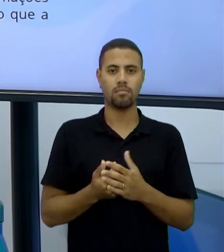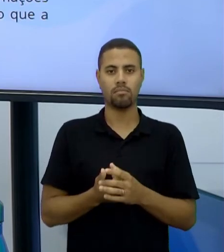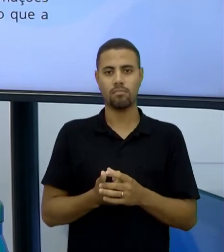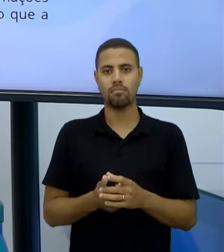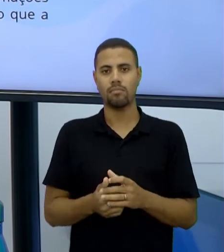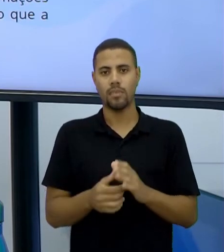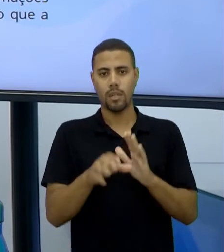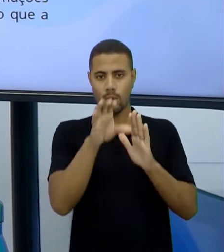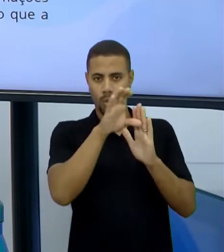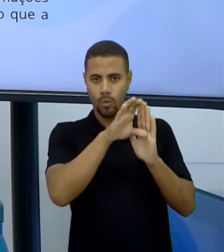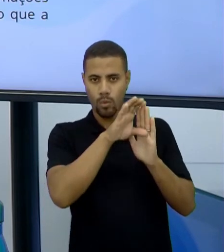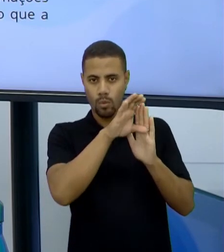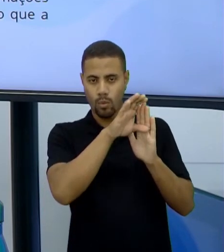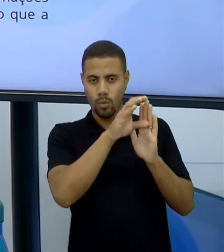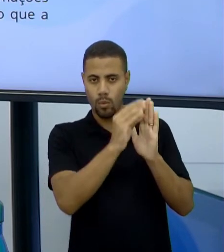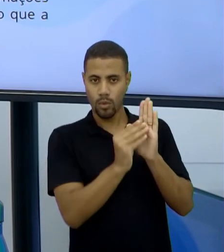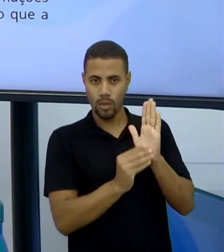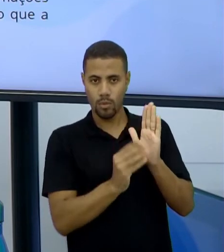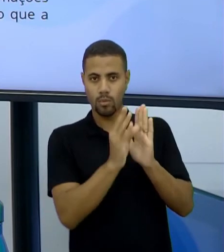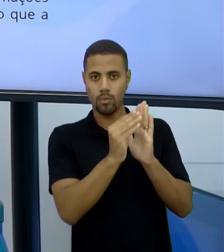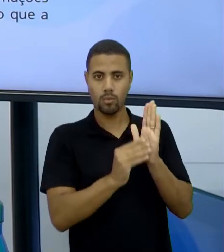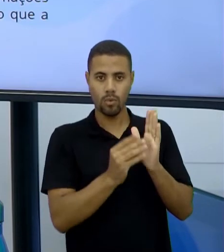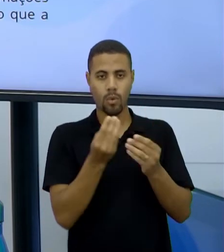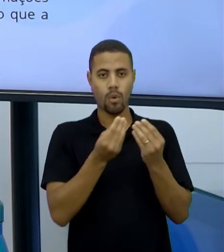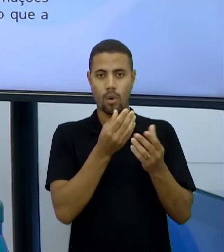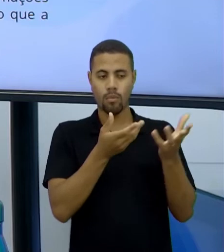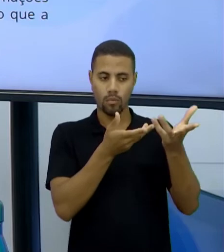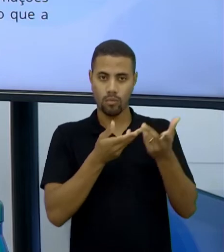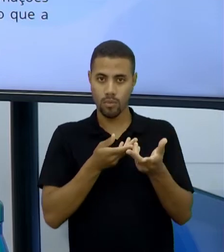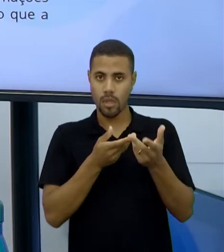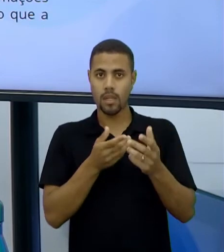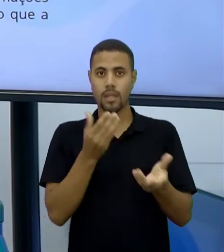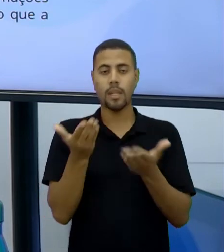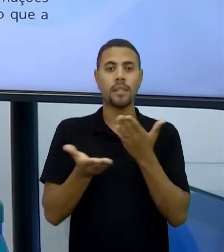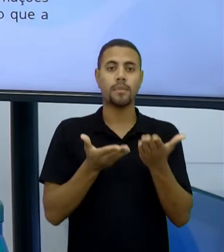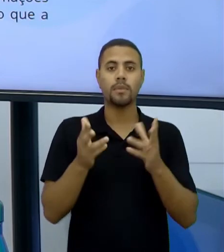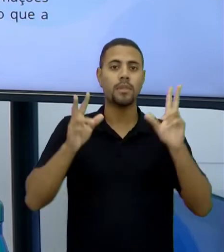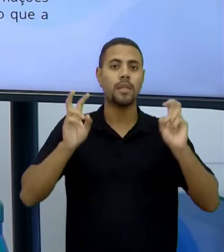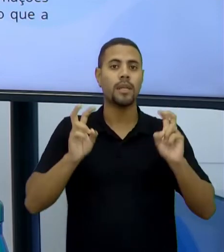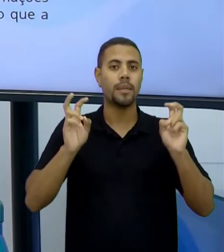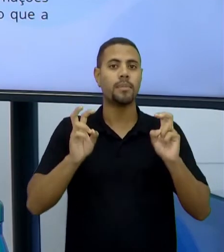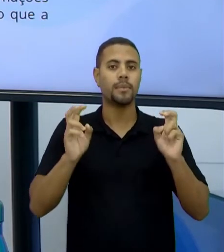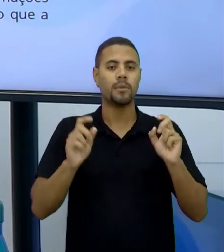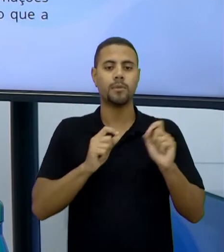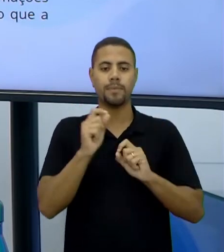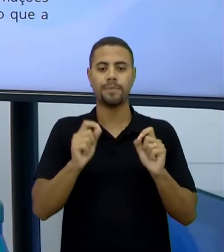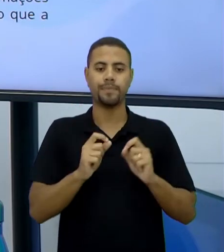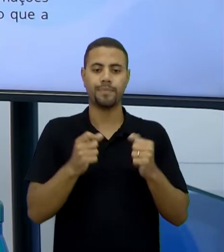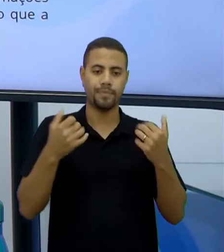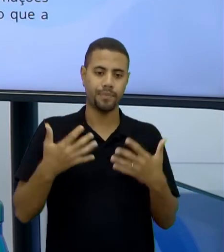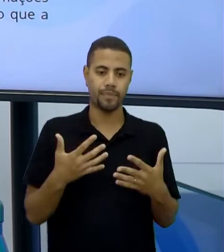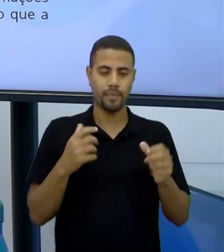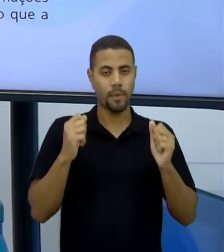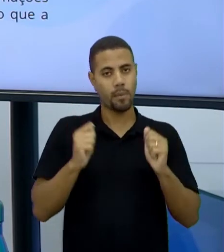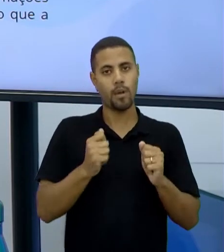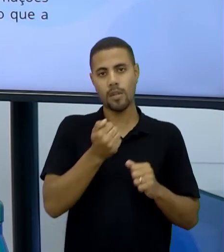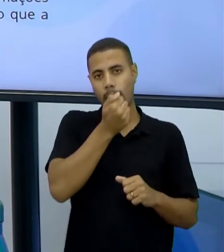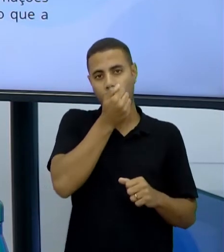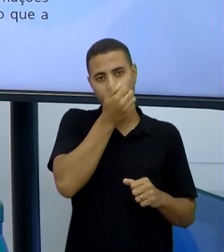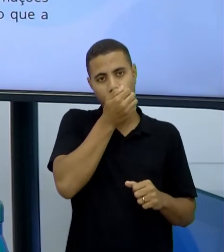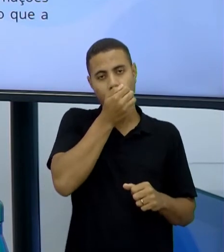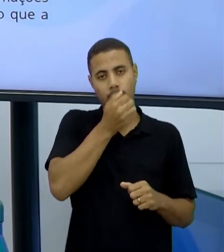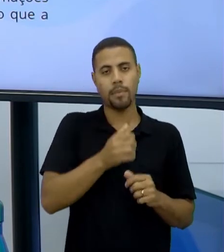o convidado, qual será o tema tratado. E essa entrevista depois pode ir aí ou para o formato de áudio, né?